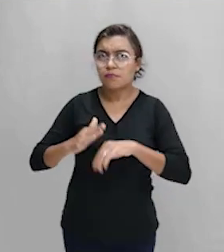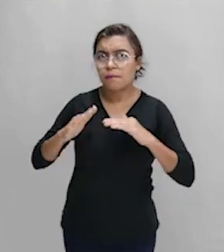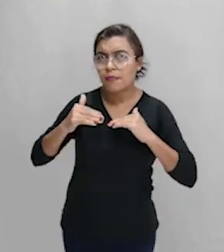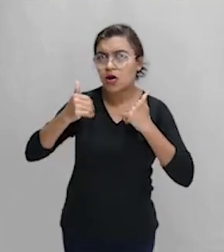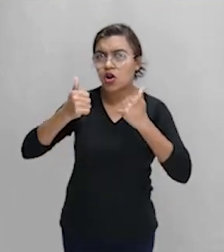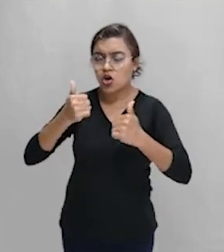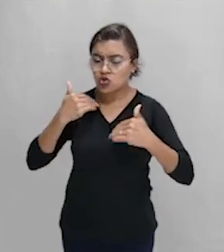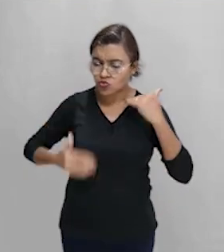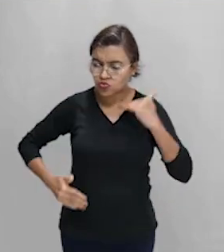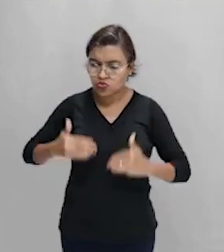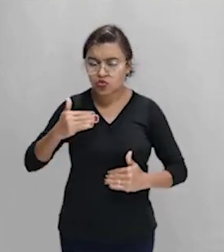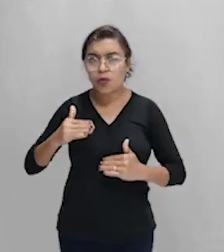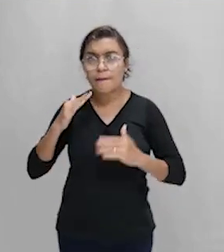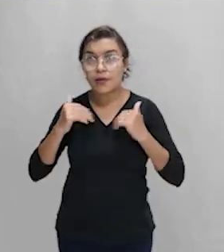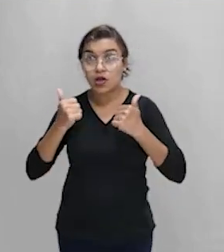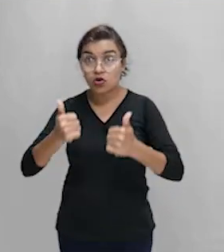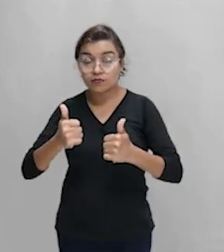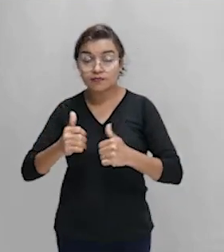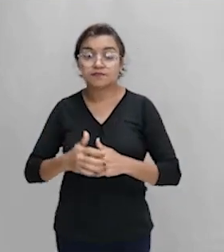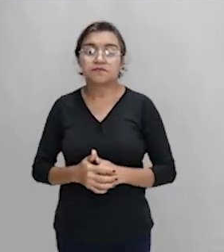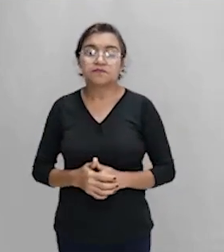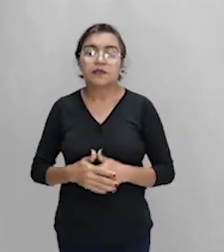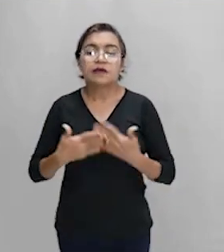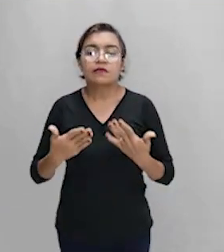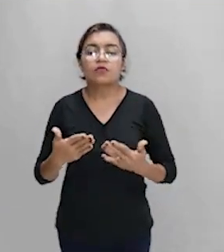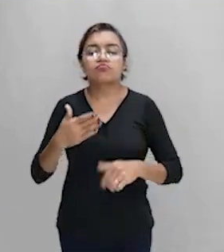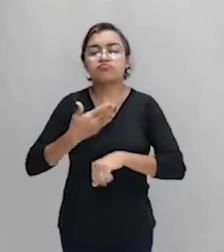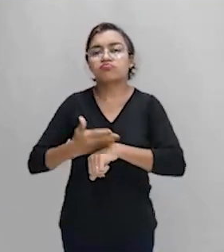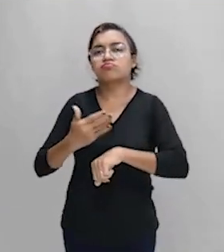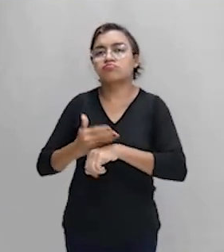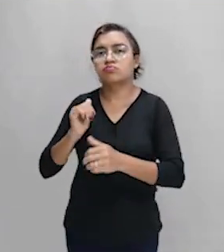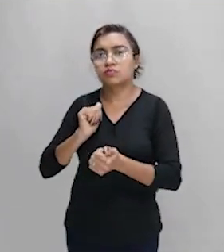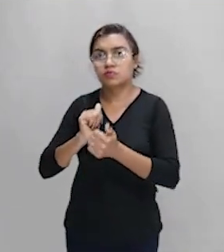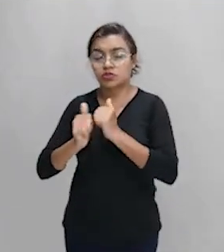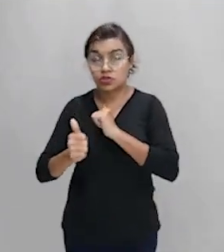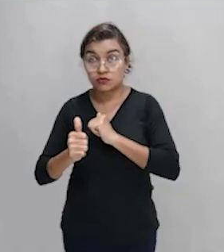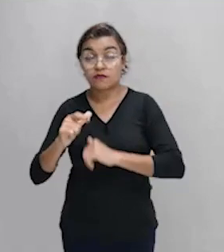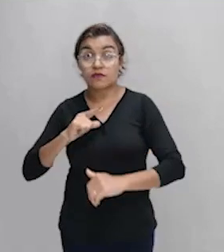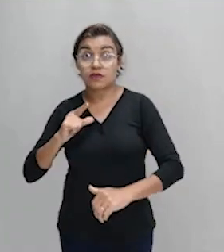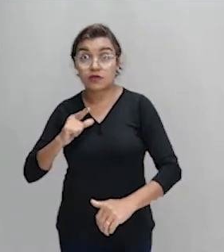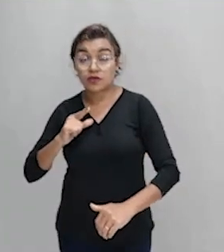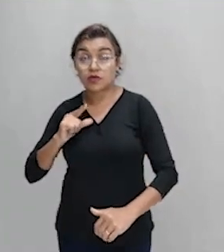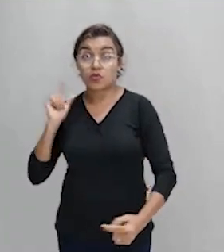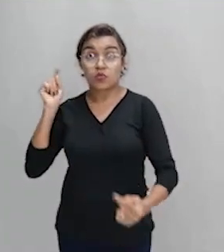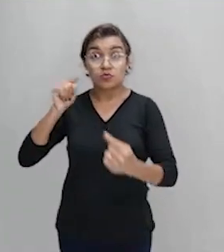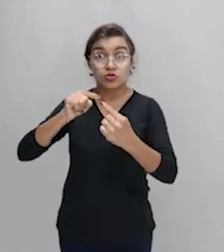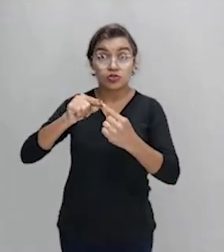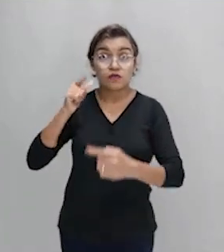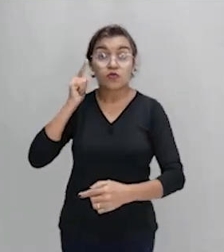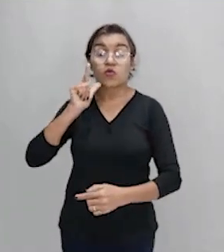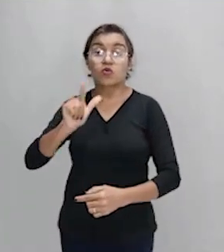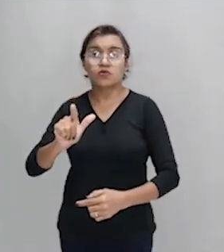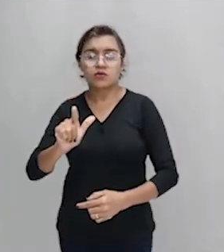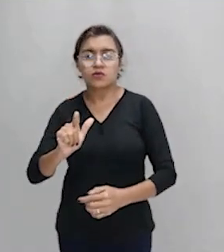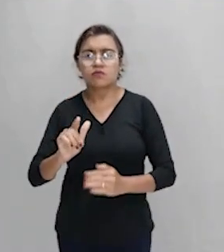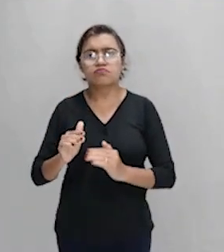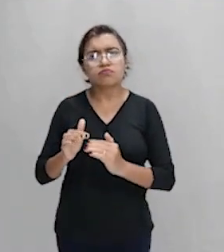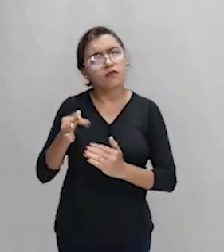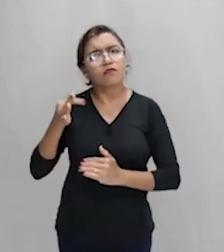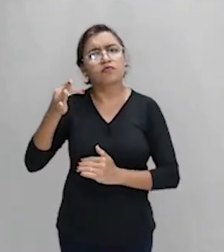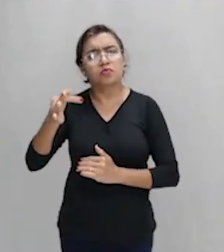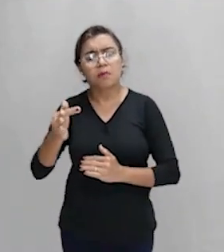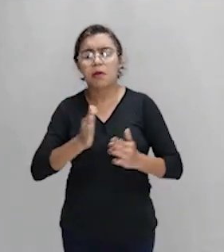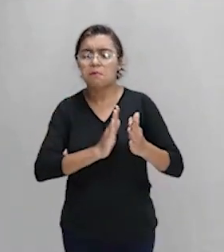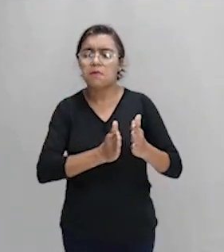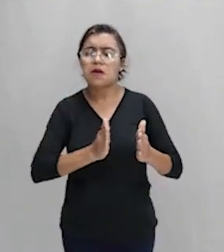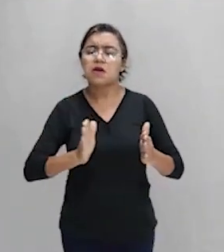melhor performance. Então, o treinamento esportivo é isso, alcançar um objetivo em determinado período,